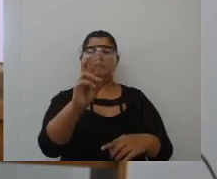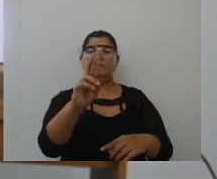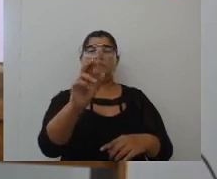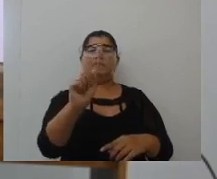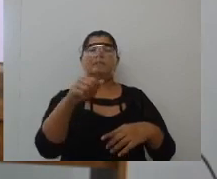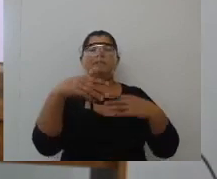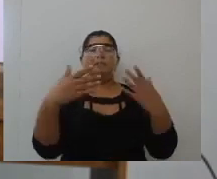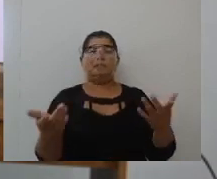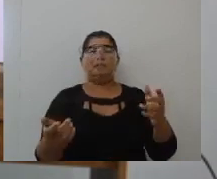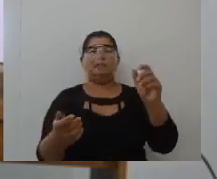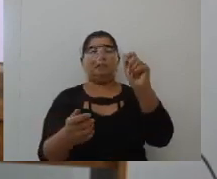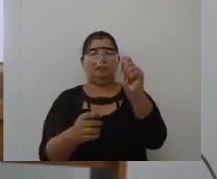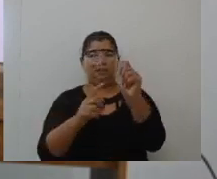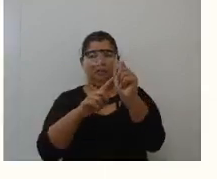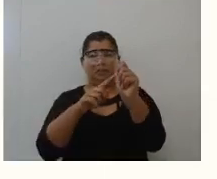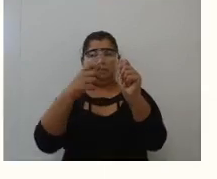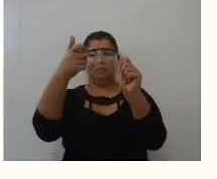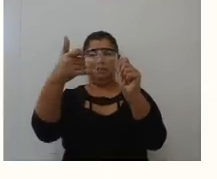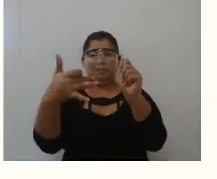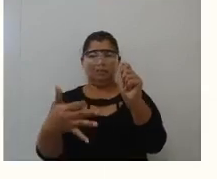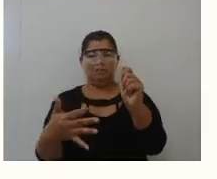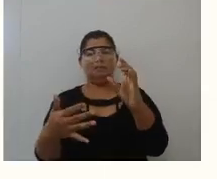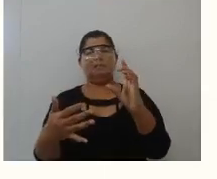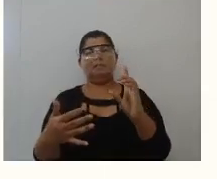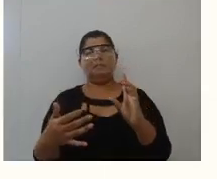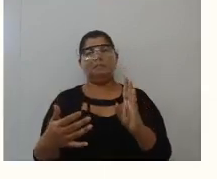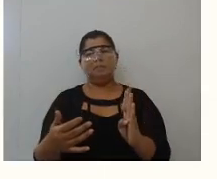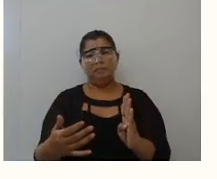certa. Letra A, explicação. Letra B,